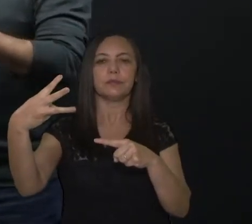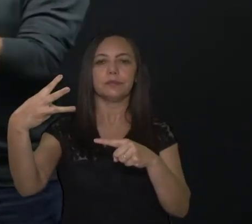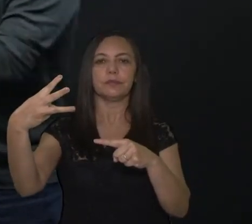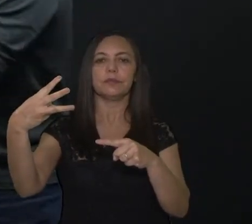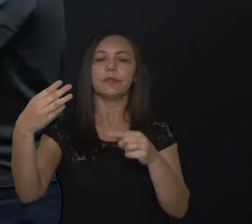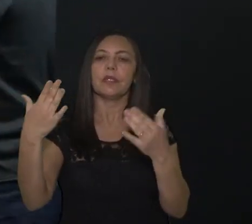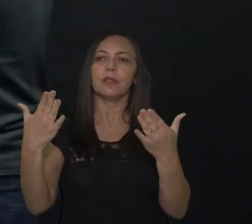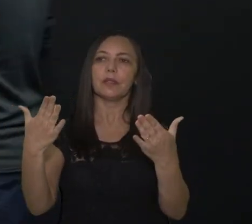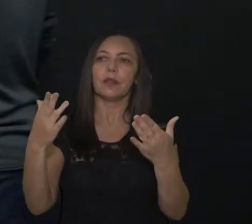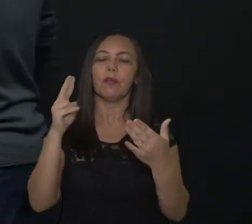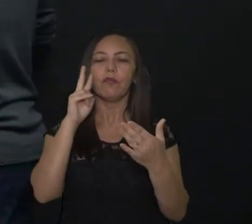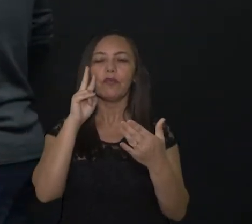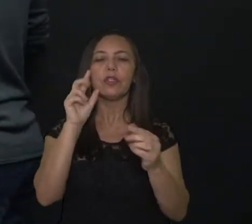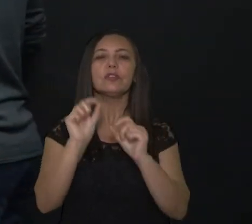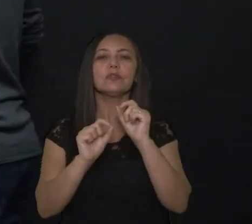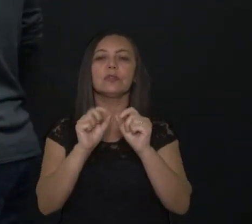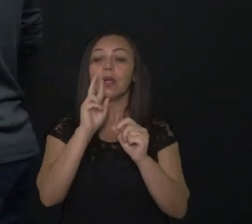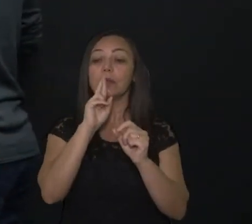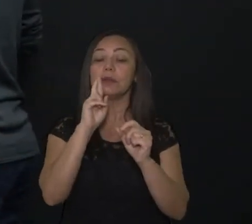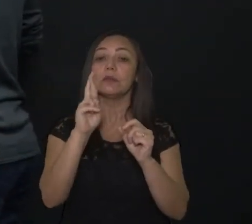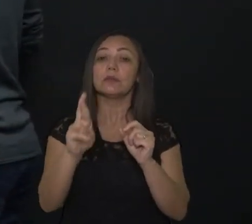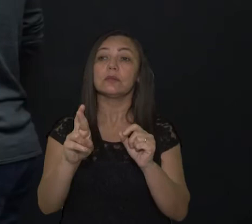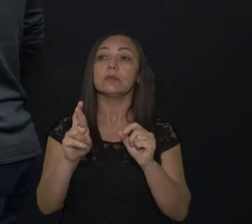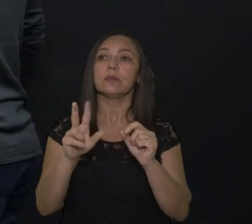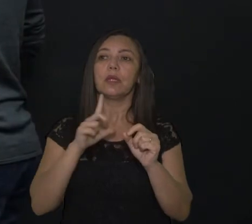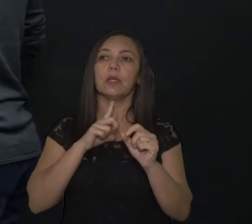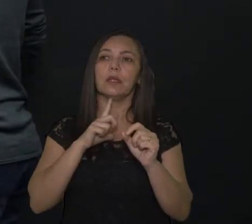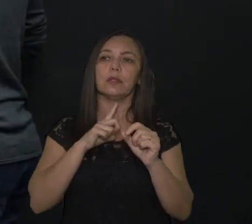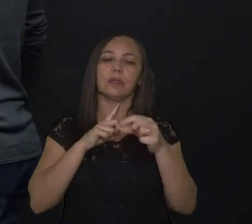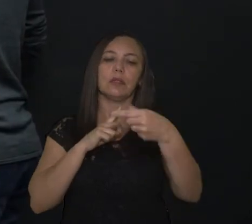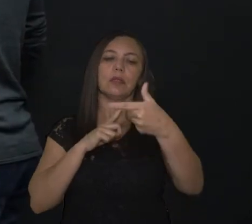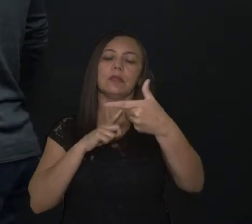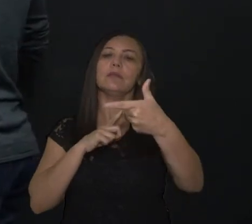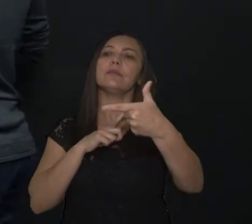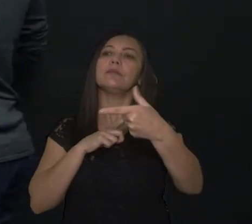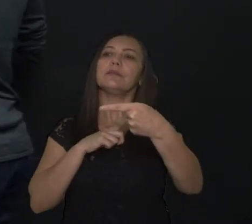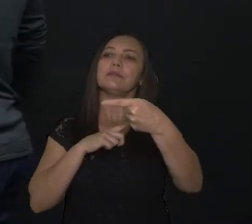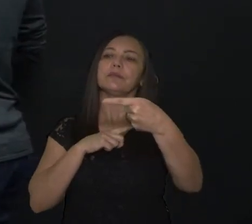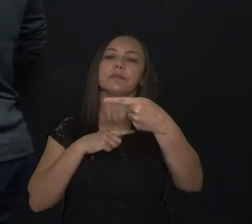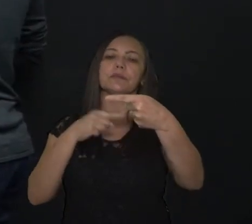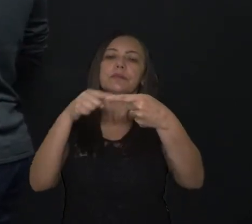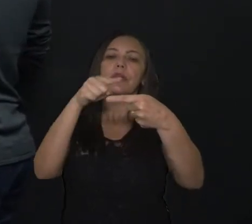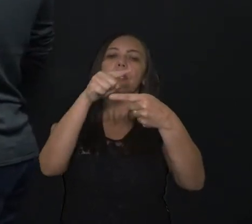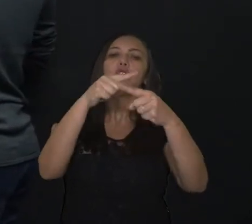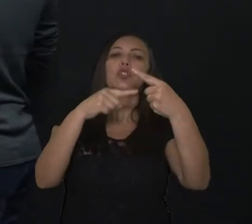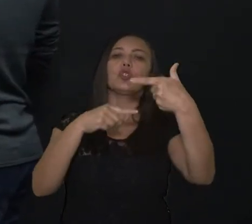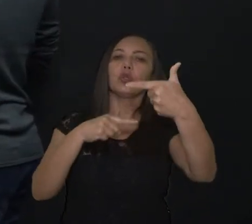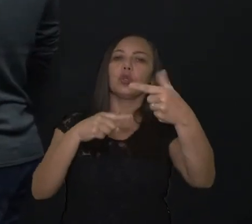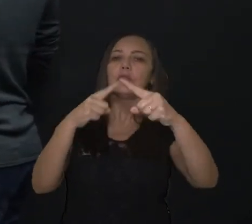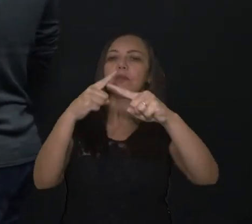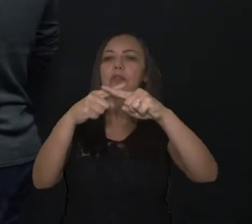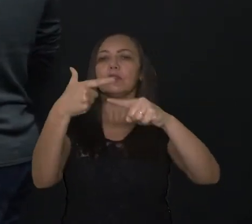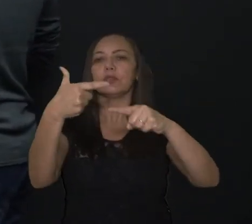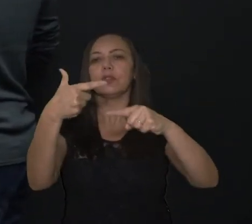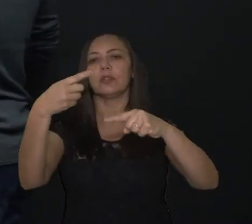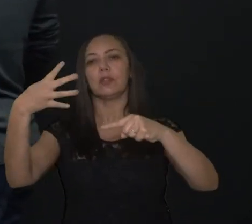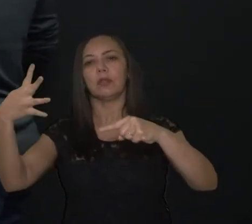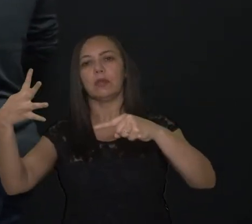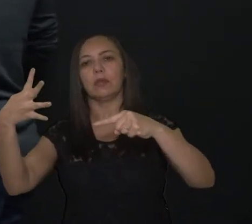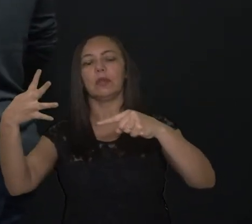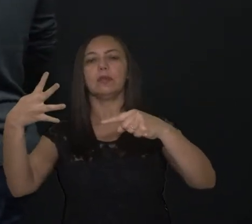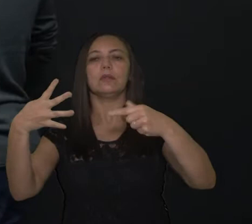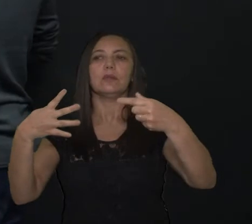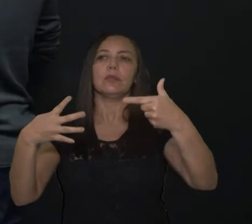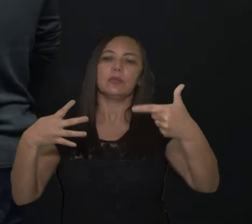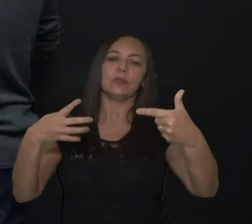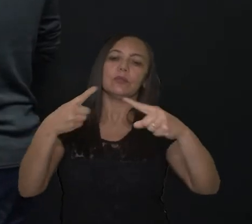3. Automaticamente, então, repare o seguinte, tá? Que eu vou ter aqui 2 vezes 2 é 4,